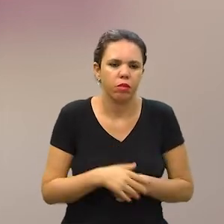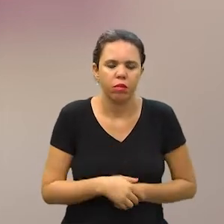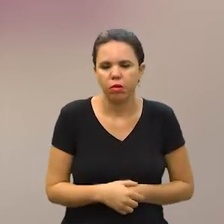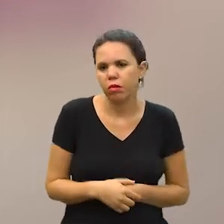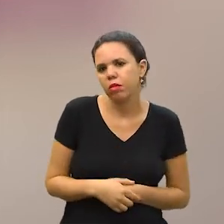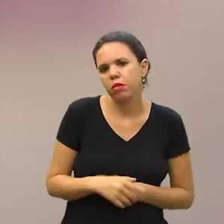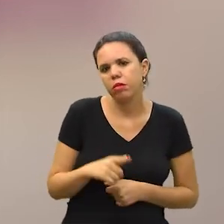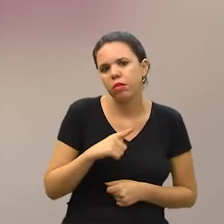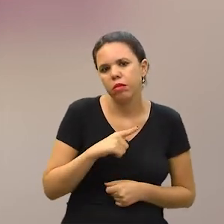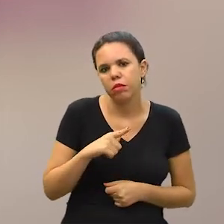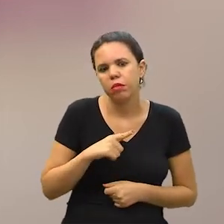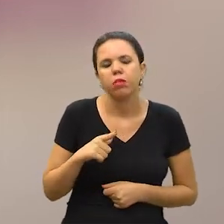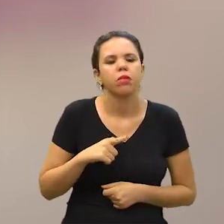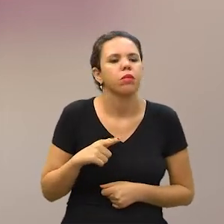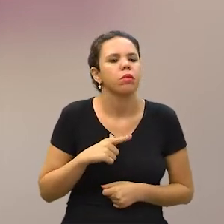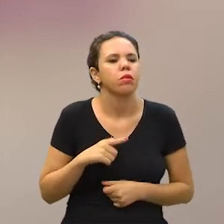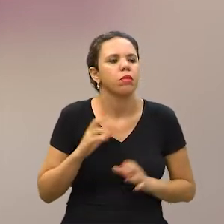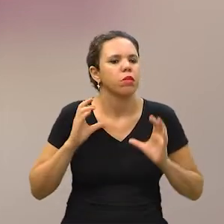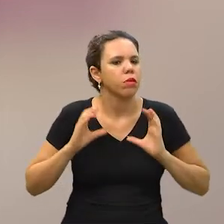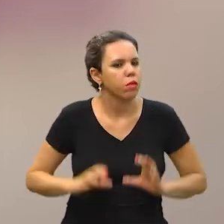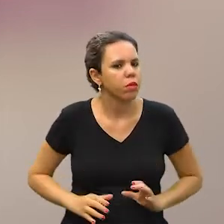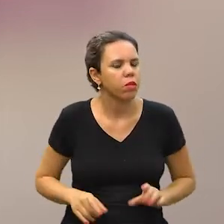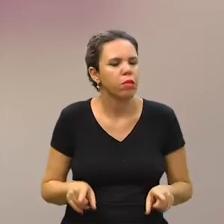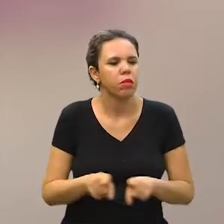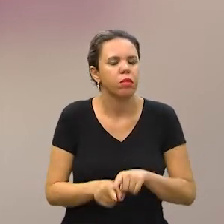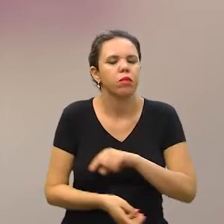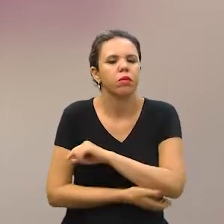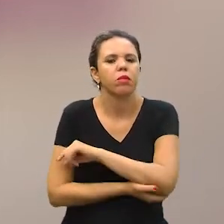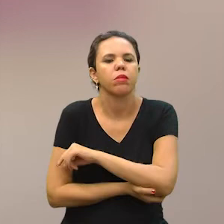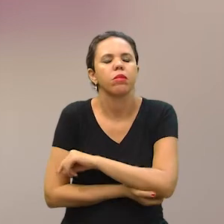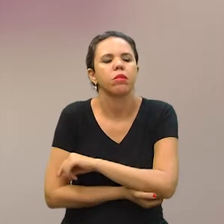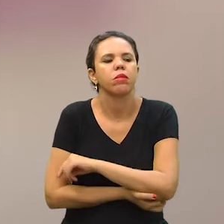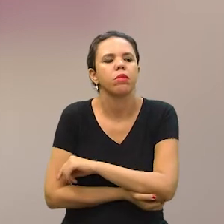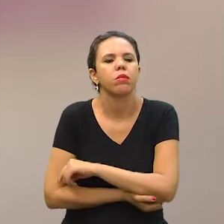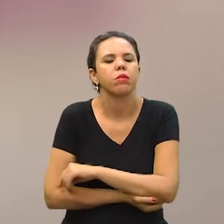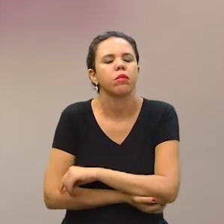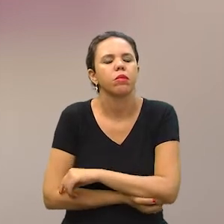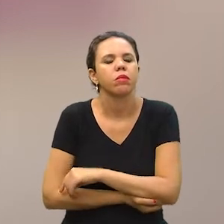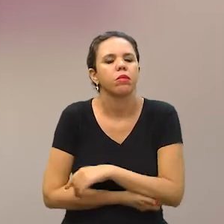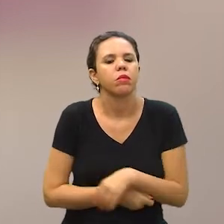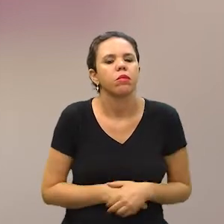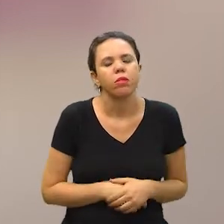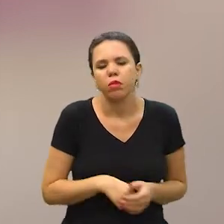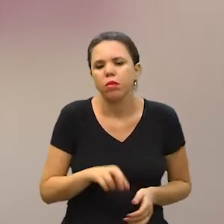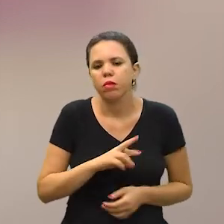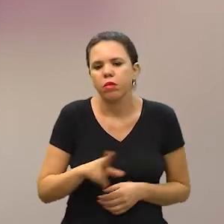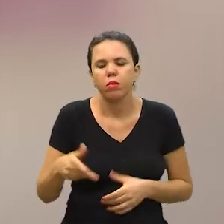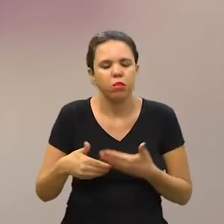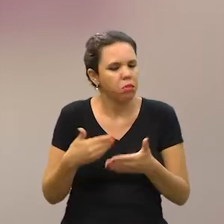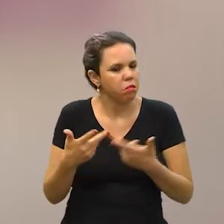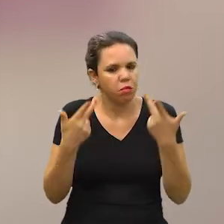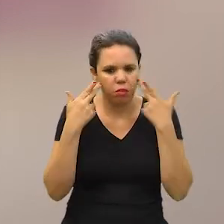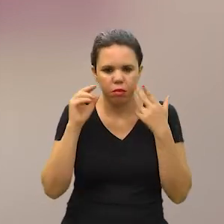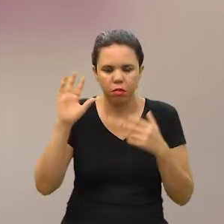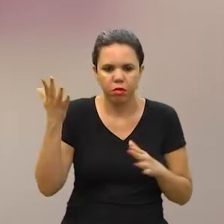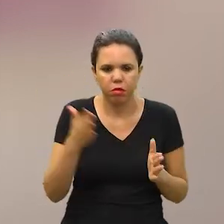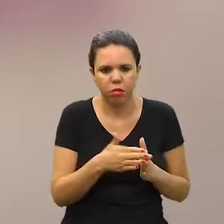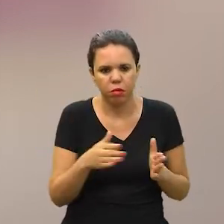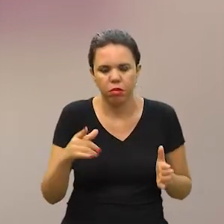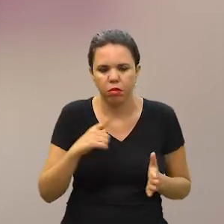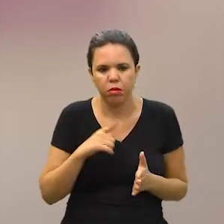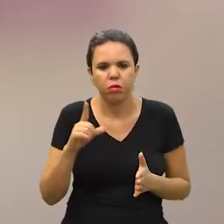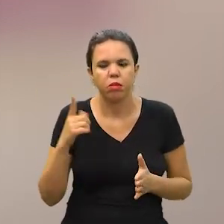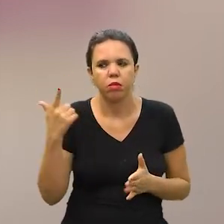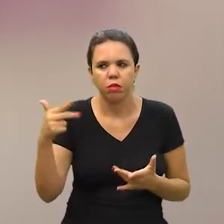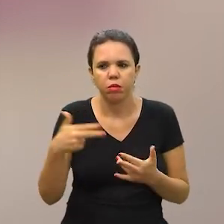nós temos o transtorno de conduta também, né? Ele não tão mais frequente, mas também acontece de